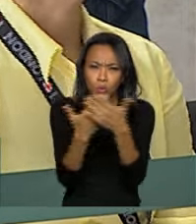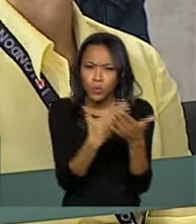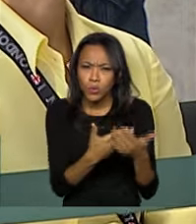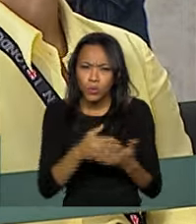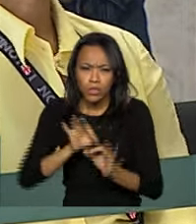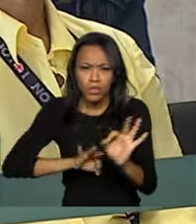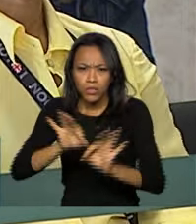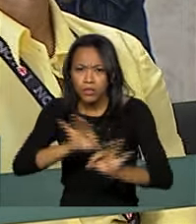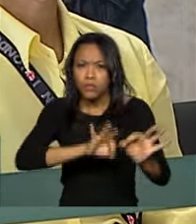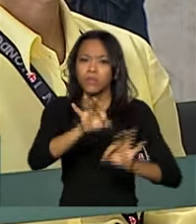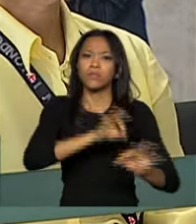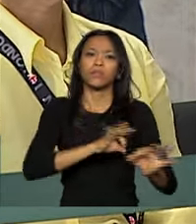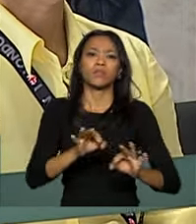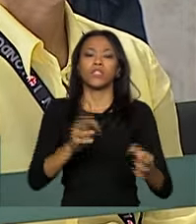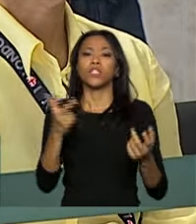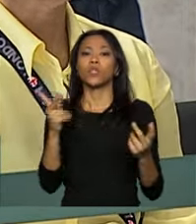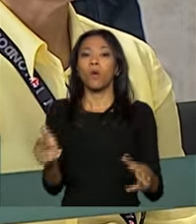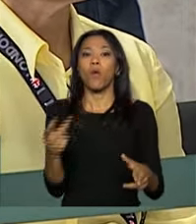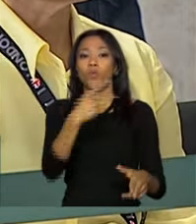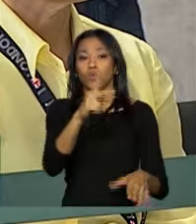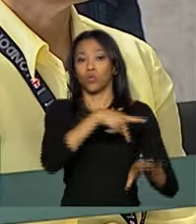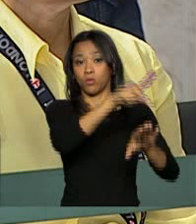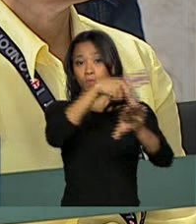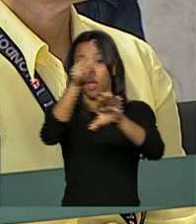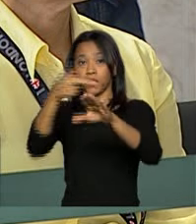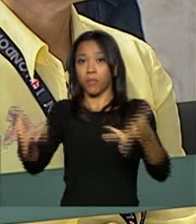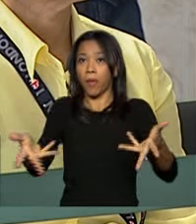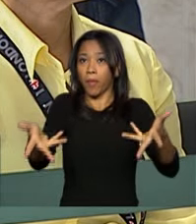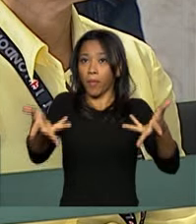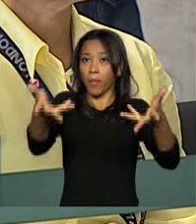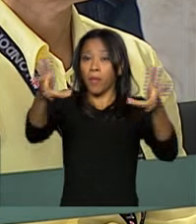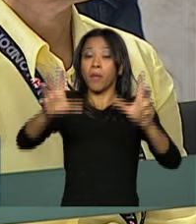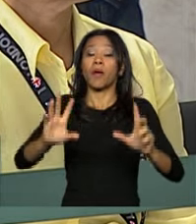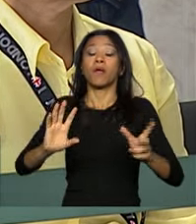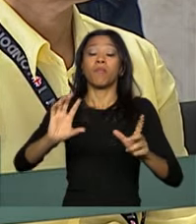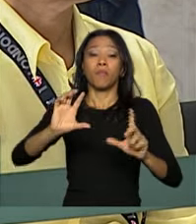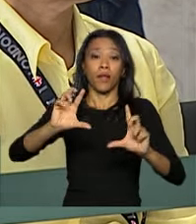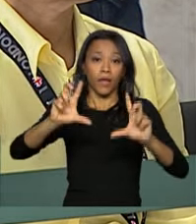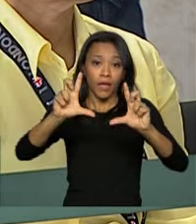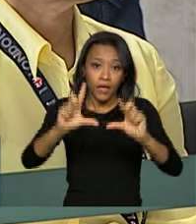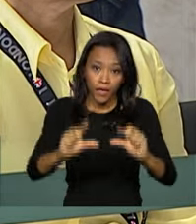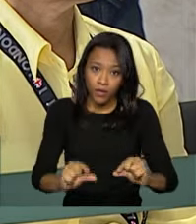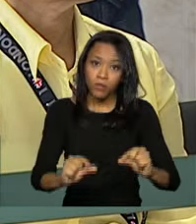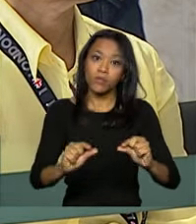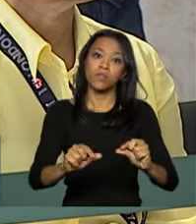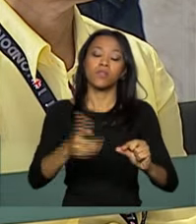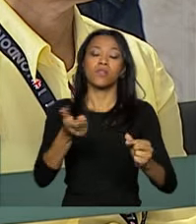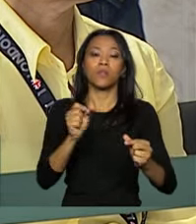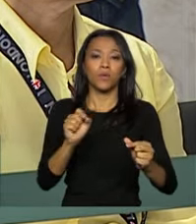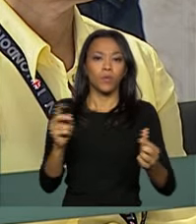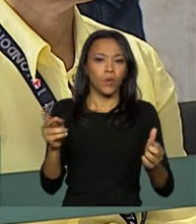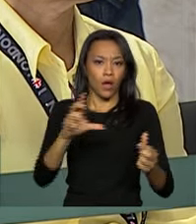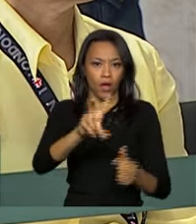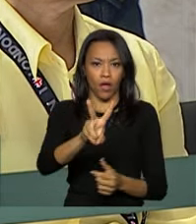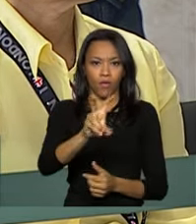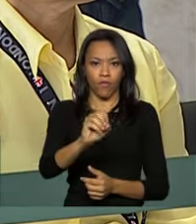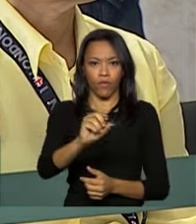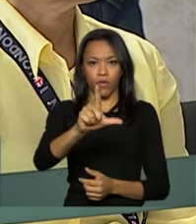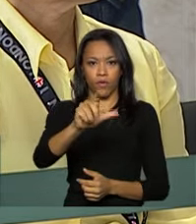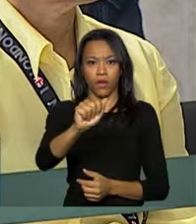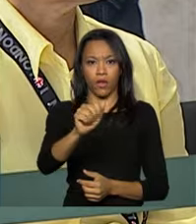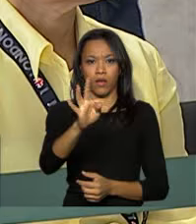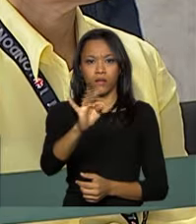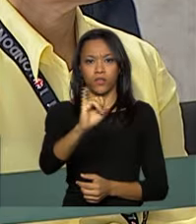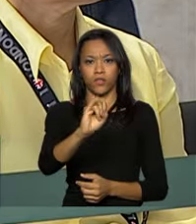países emergentes conjunto com outros países do merca do Sul para reduzir volatilidade estou especialmente interessada em ações